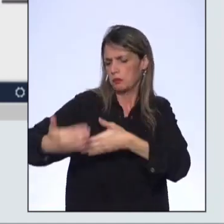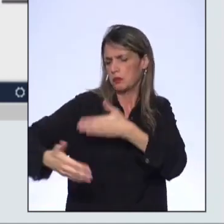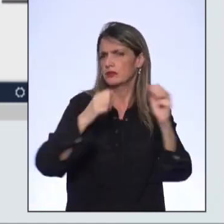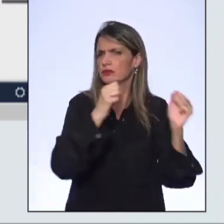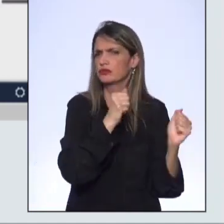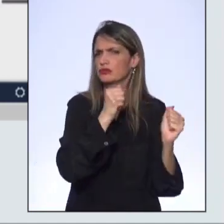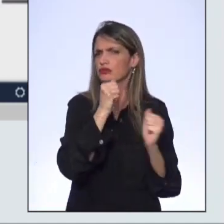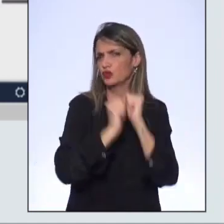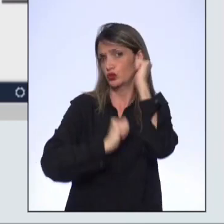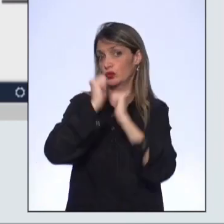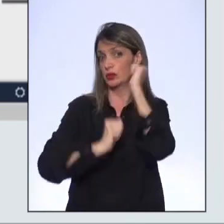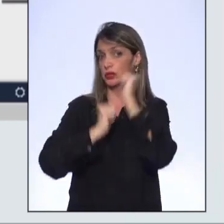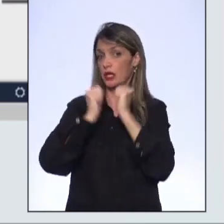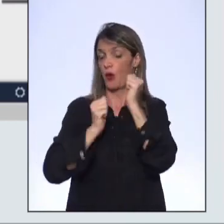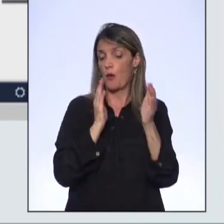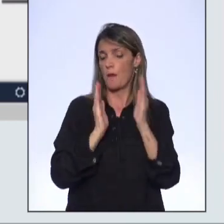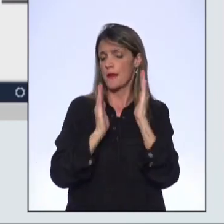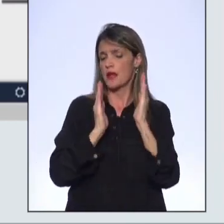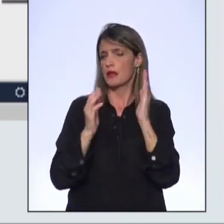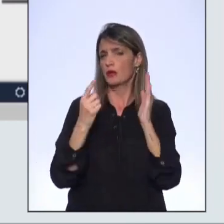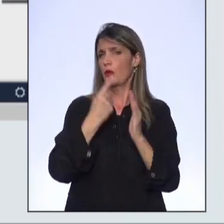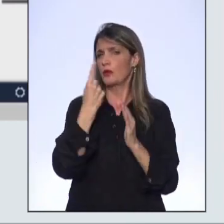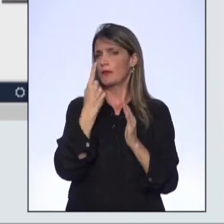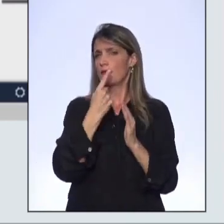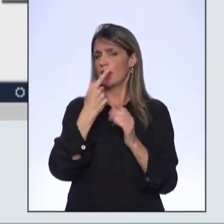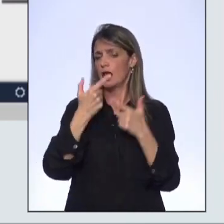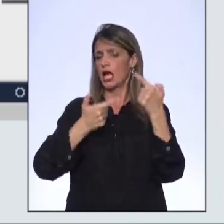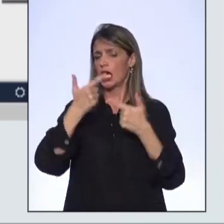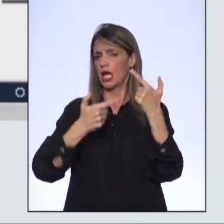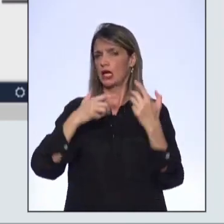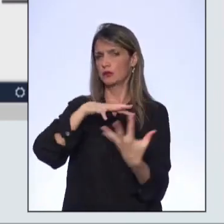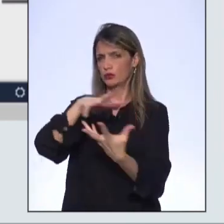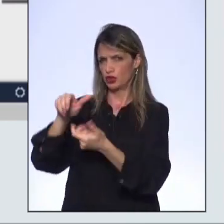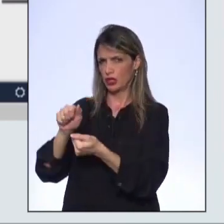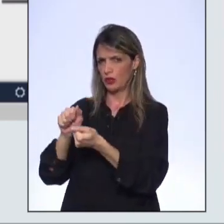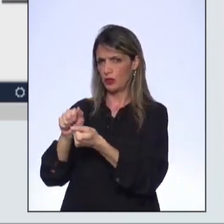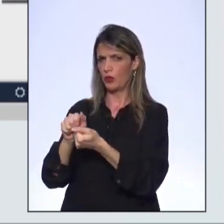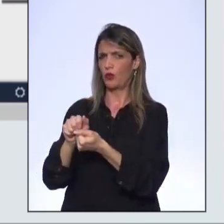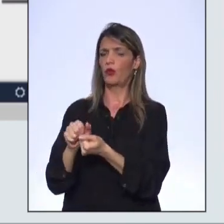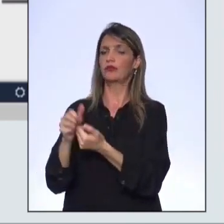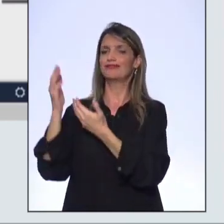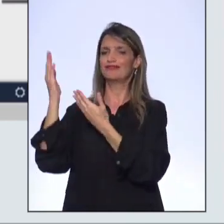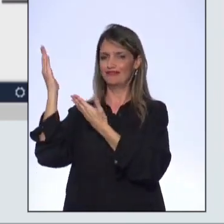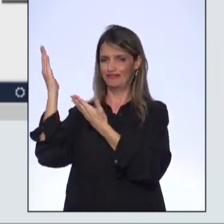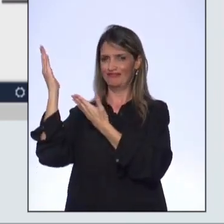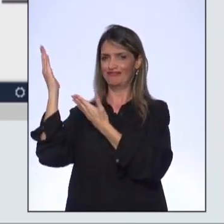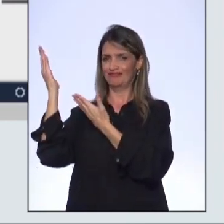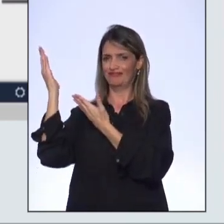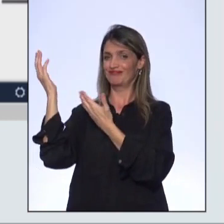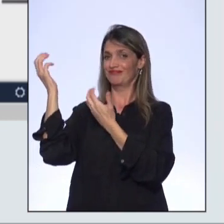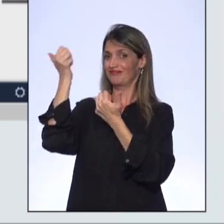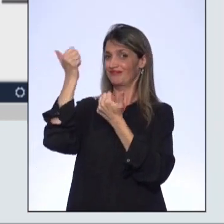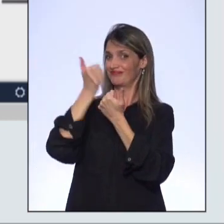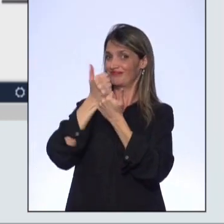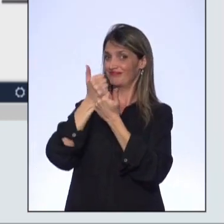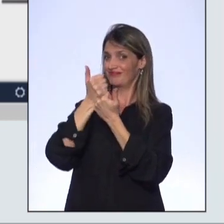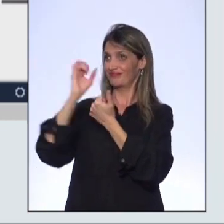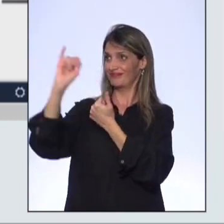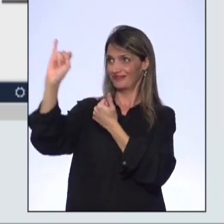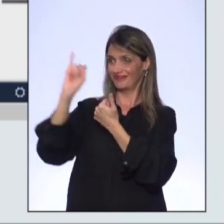durante a Primeira Guerra Mundial ficou conhecido como industrialização via substituição de